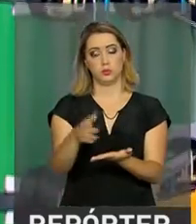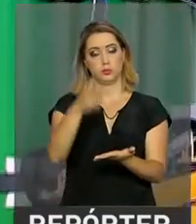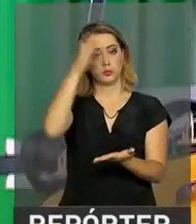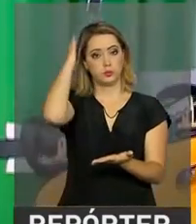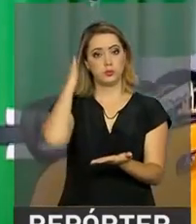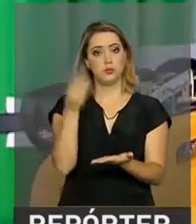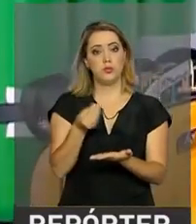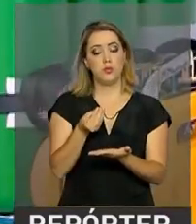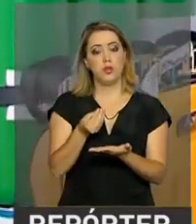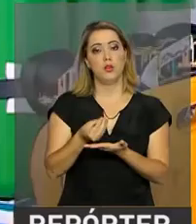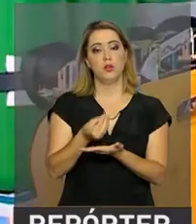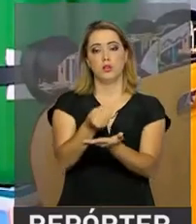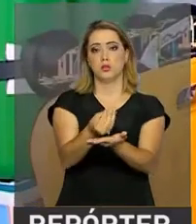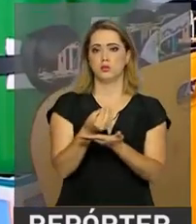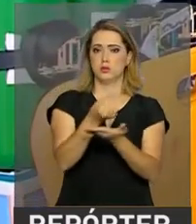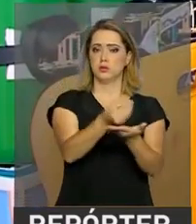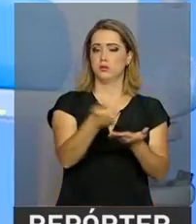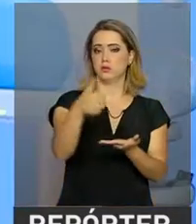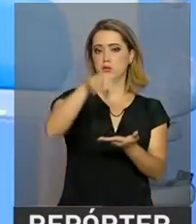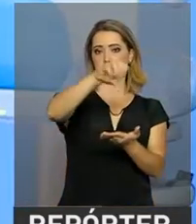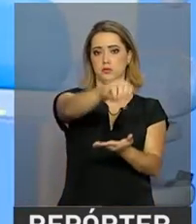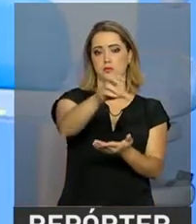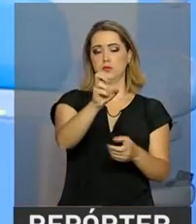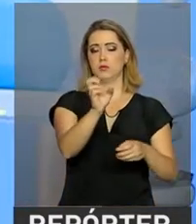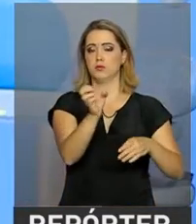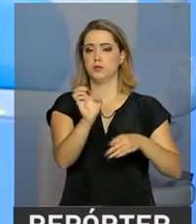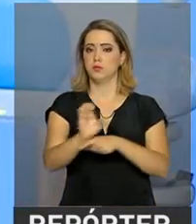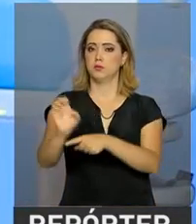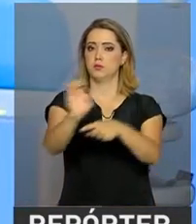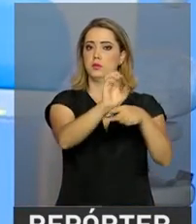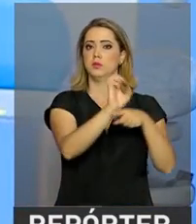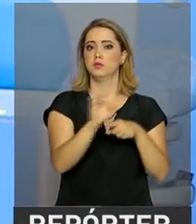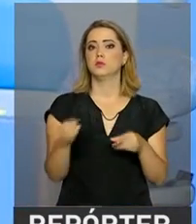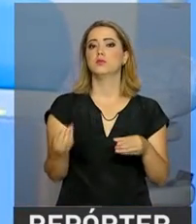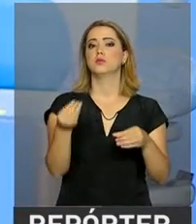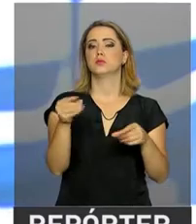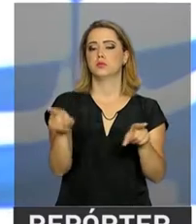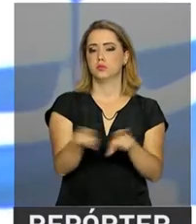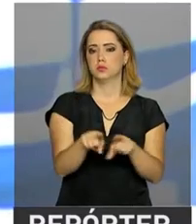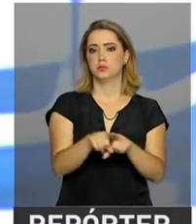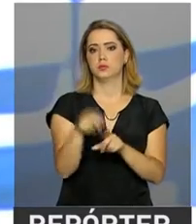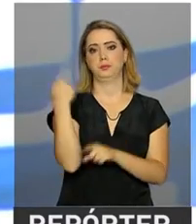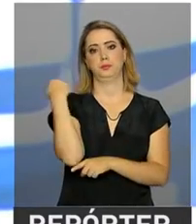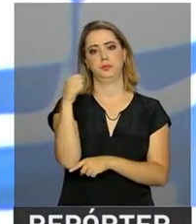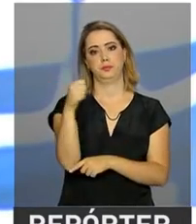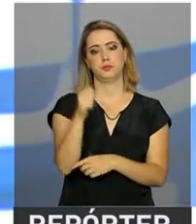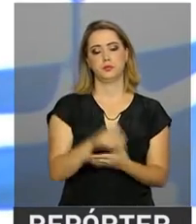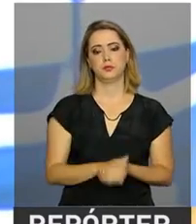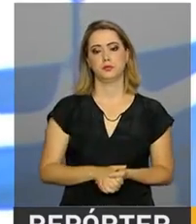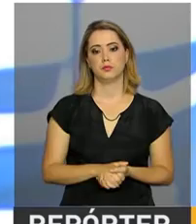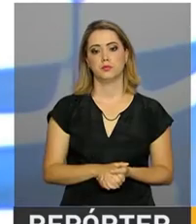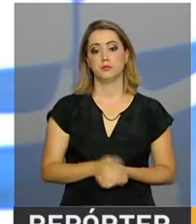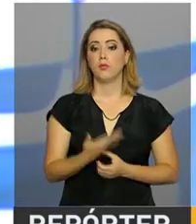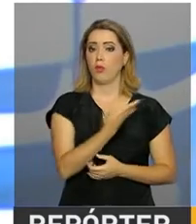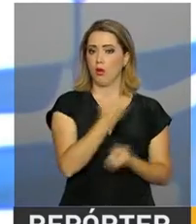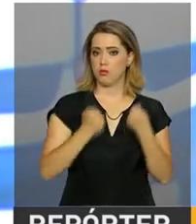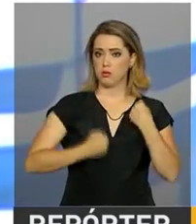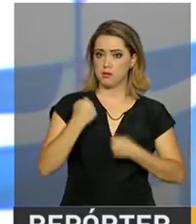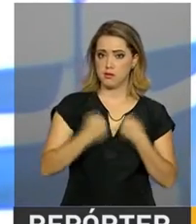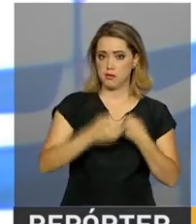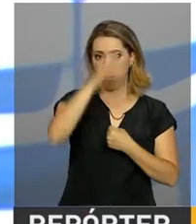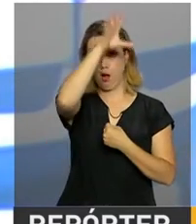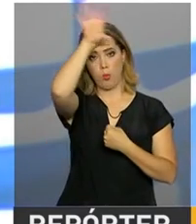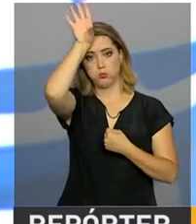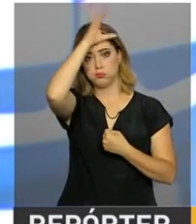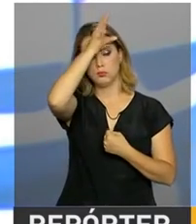novas ambulâncias a 19 estados incluindo o rio grande do sul lançam extremamente fundamentais porque uma